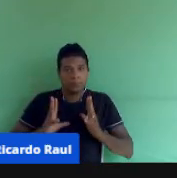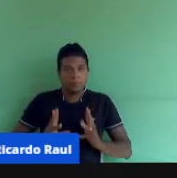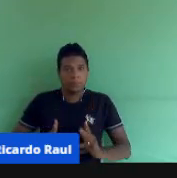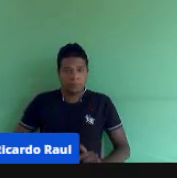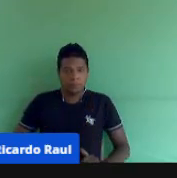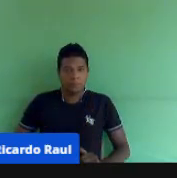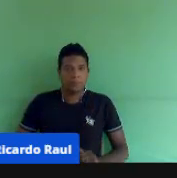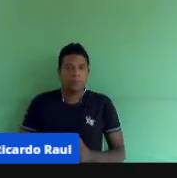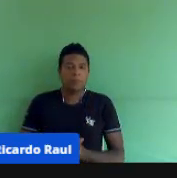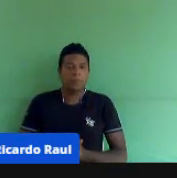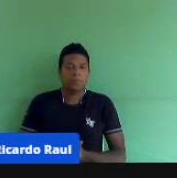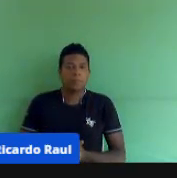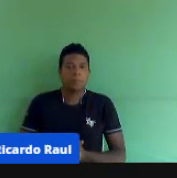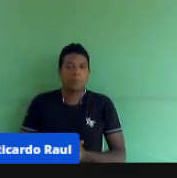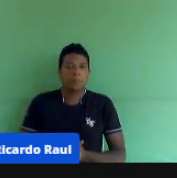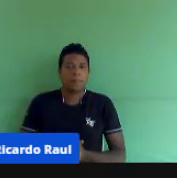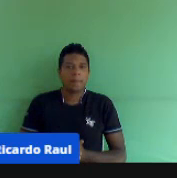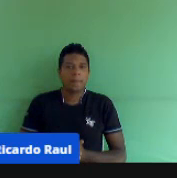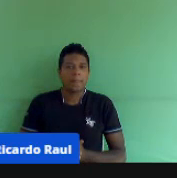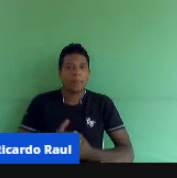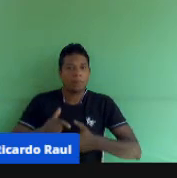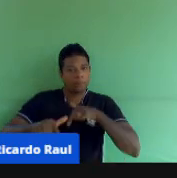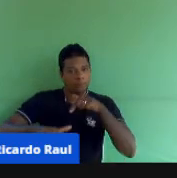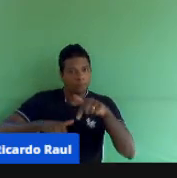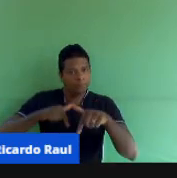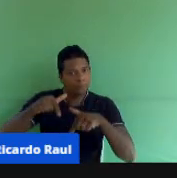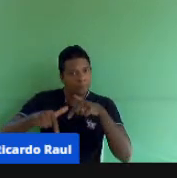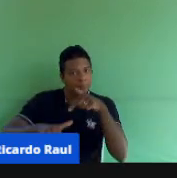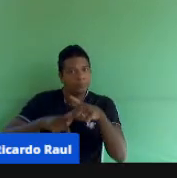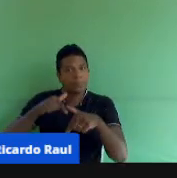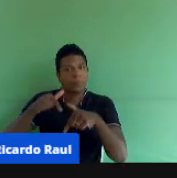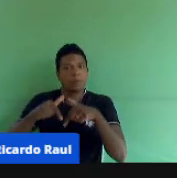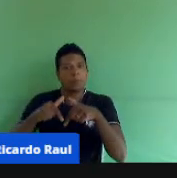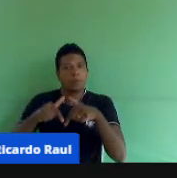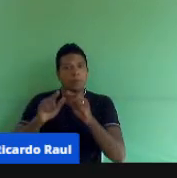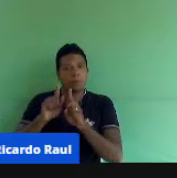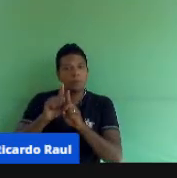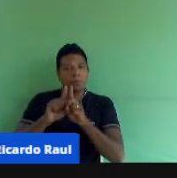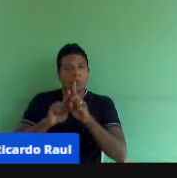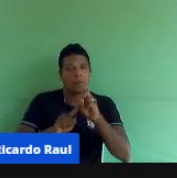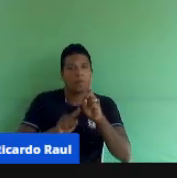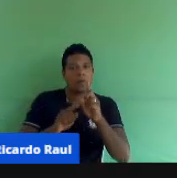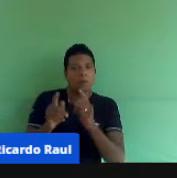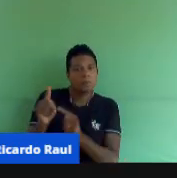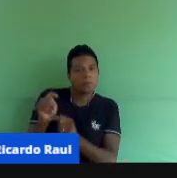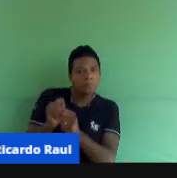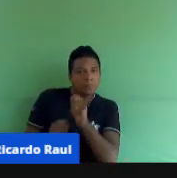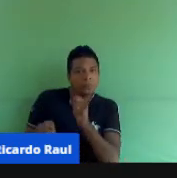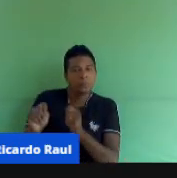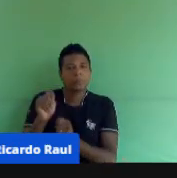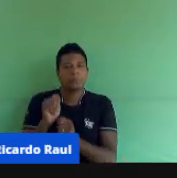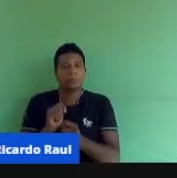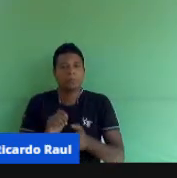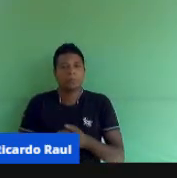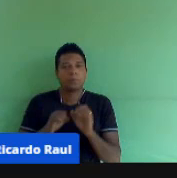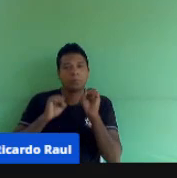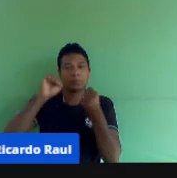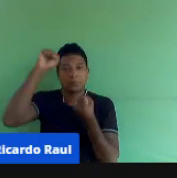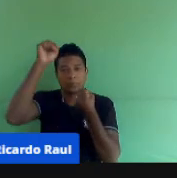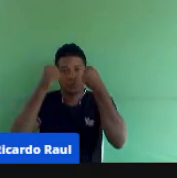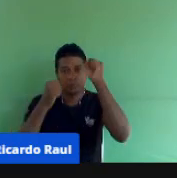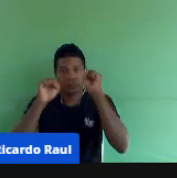mundo. O 8º eu tenho aí o trabalho, né? O crescimento econômico. O 9, a indústria,